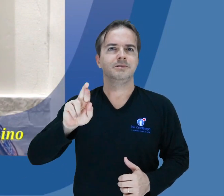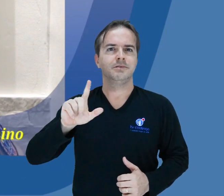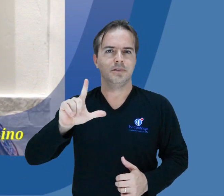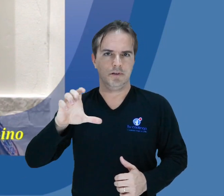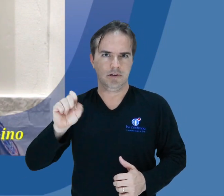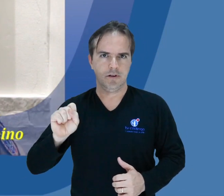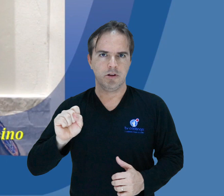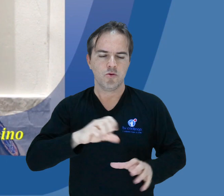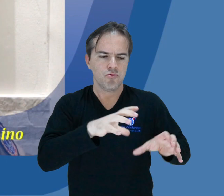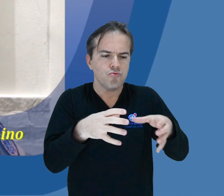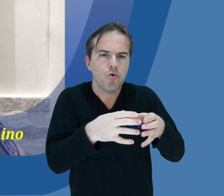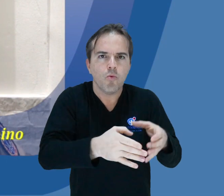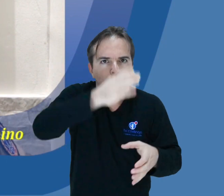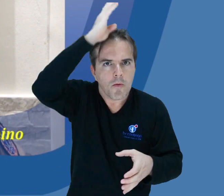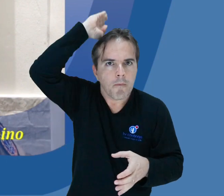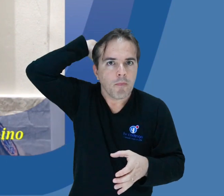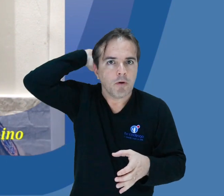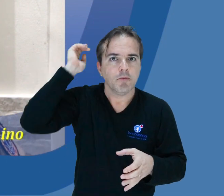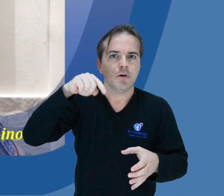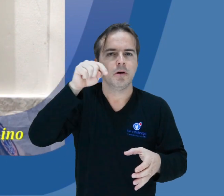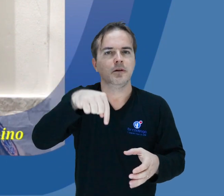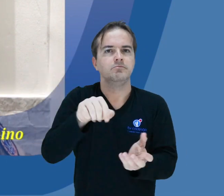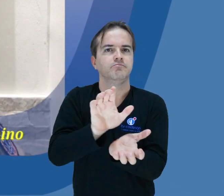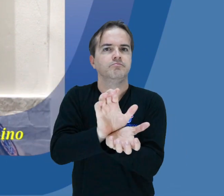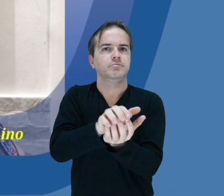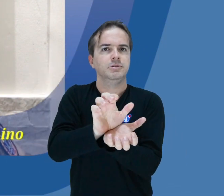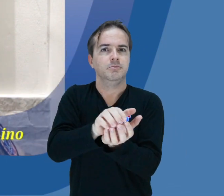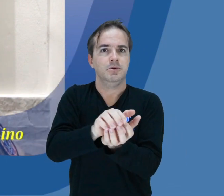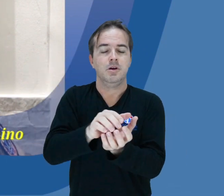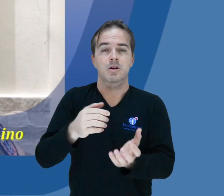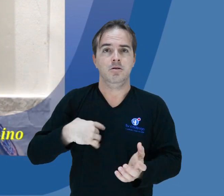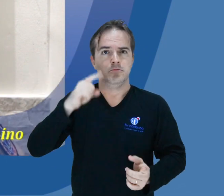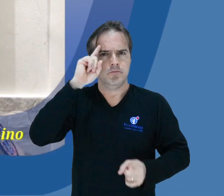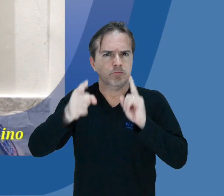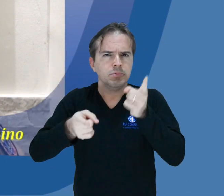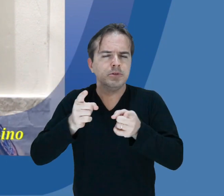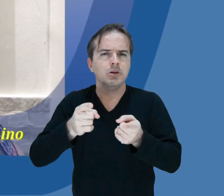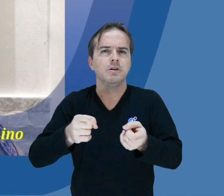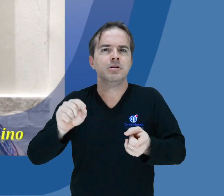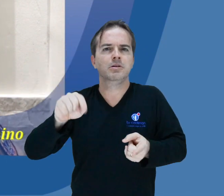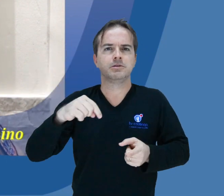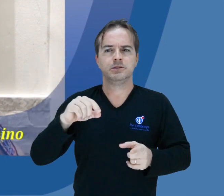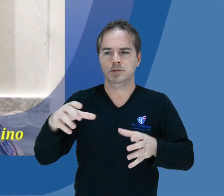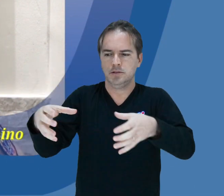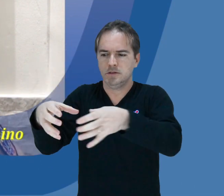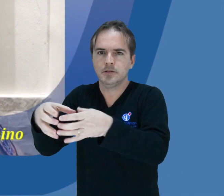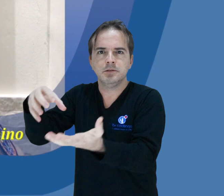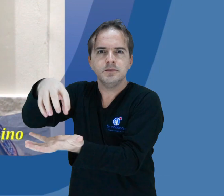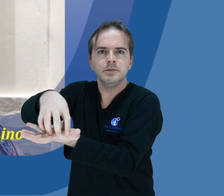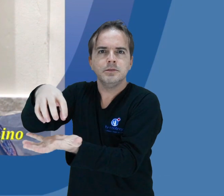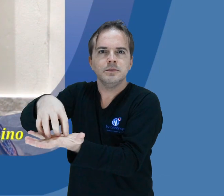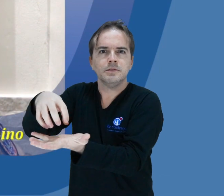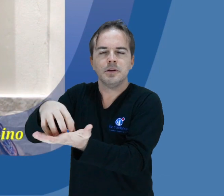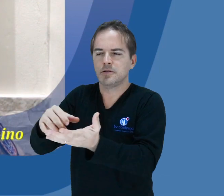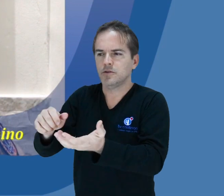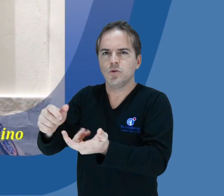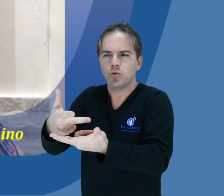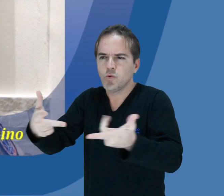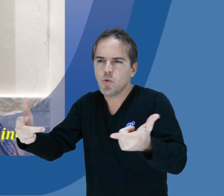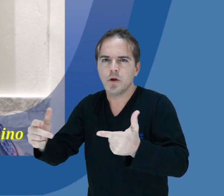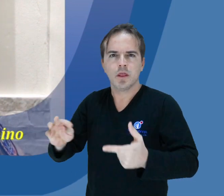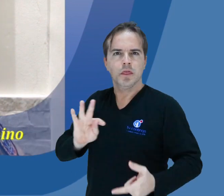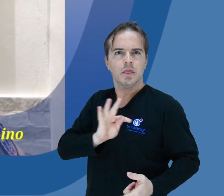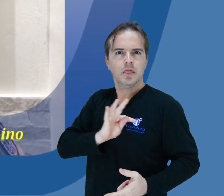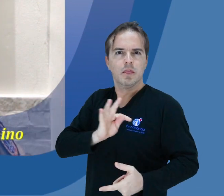Pernambuco. Eu sou o comandante do Centro de Atividades Técnicas do Sertão 2. O